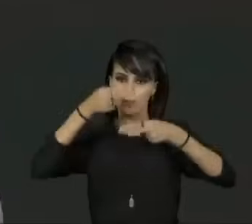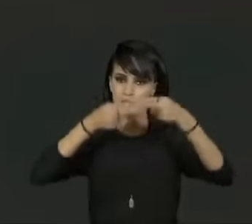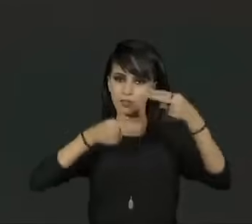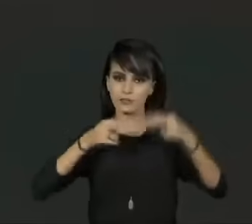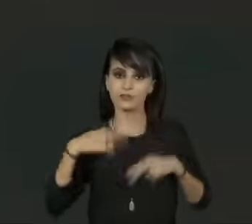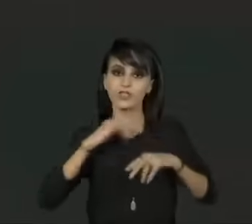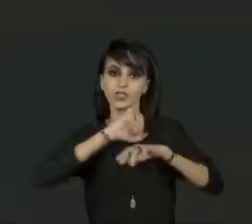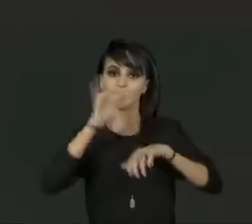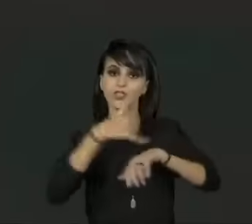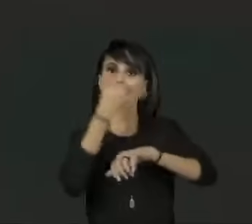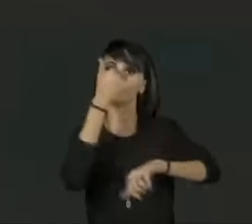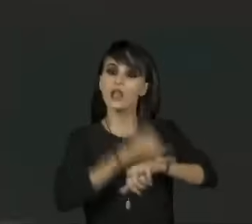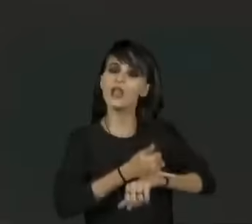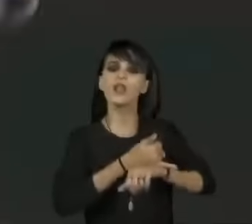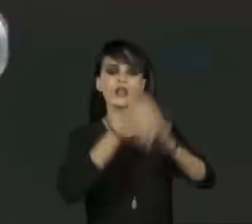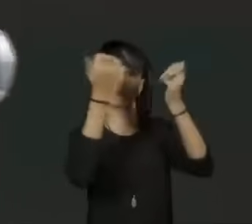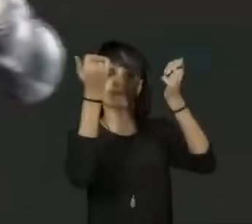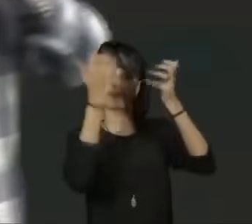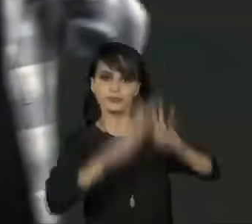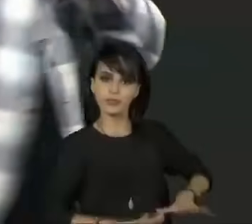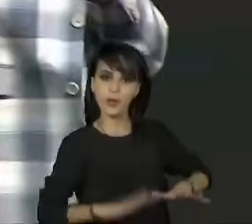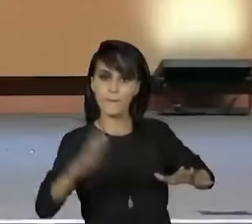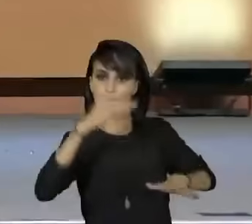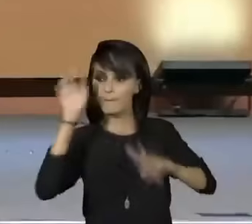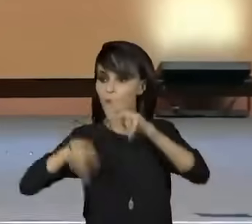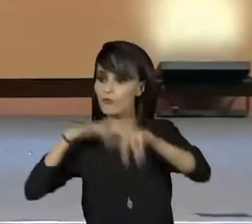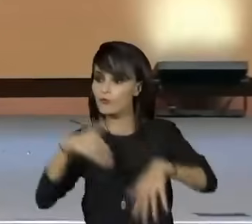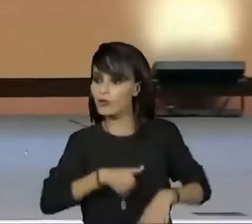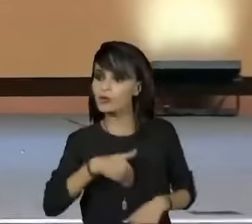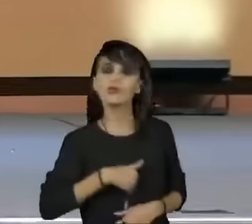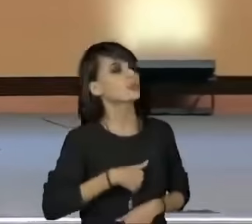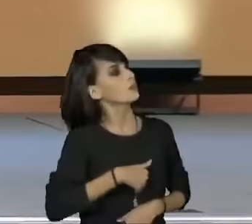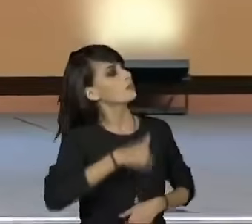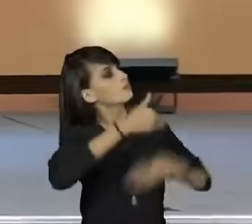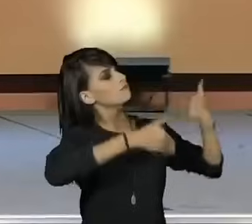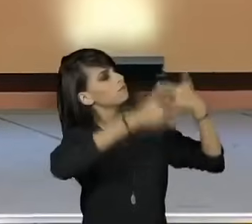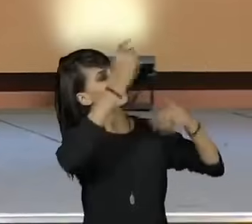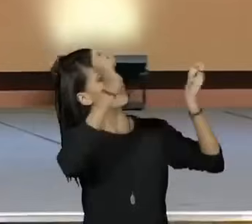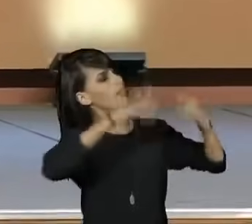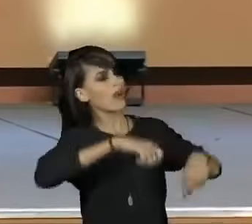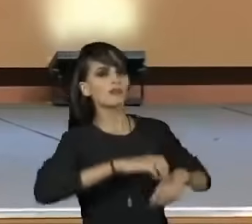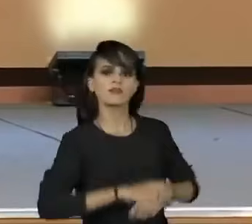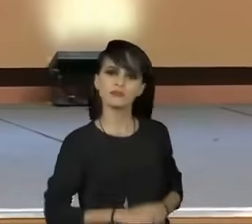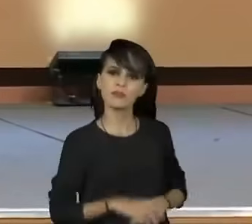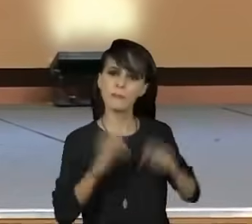Jerusalém destruída o povo passando fome ele disse é possível reconstruirão